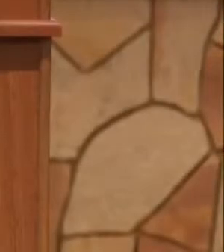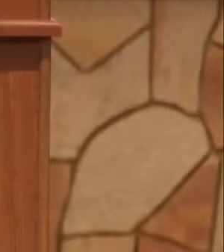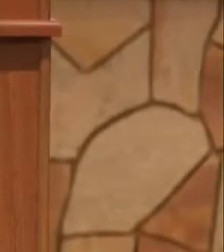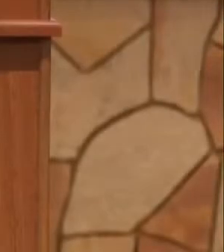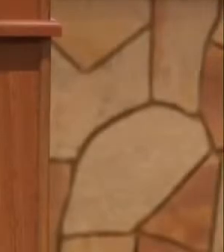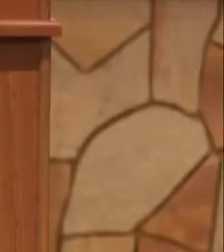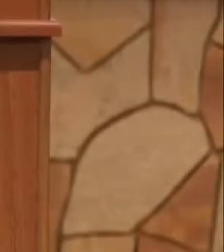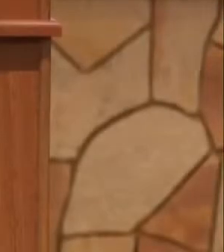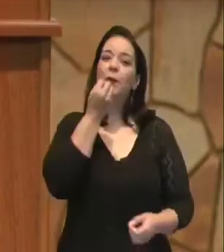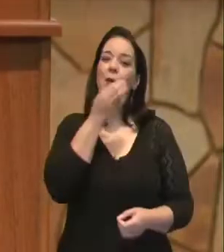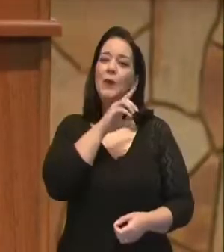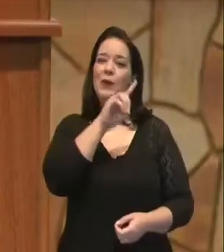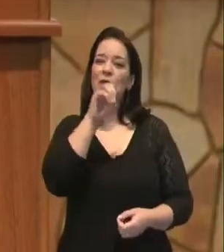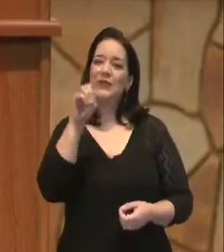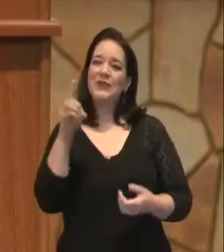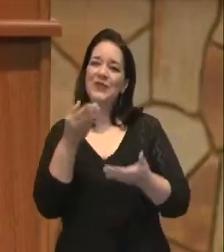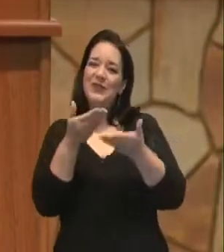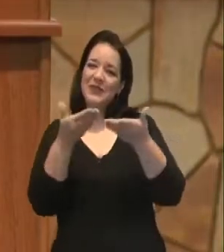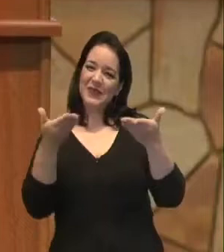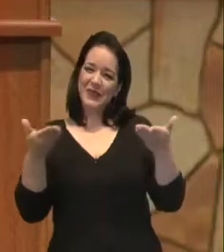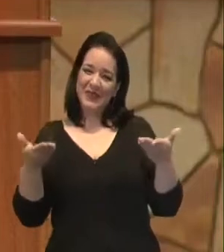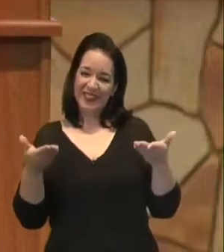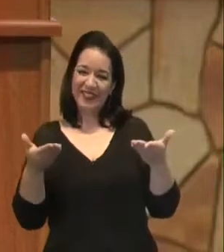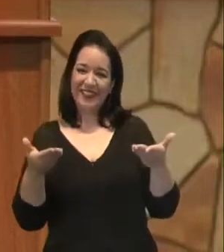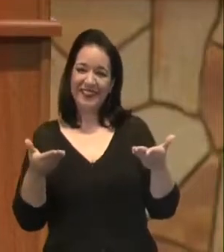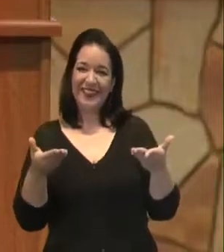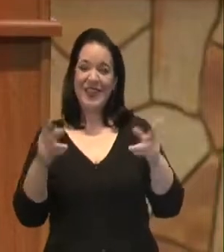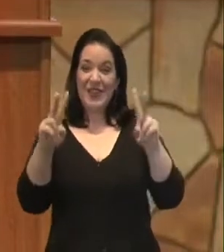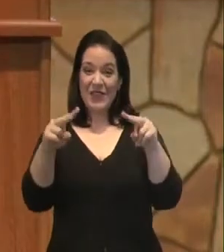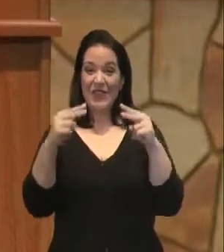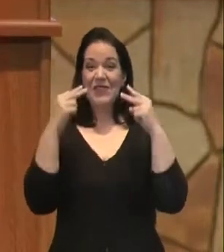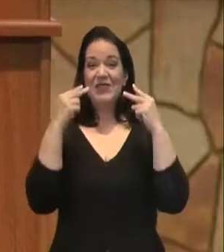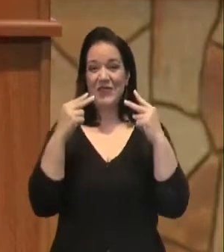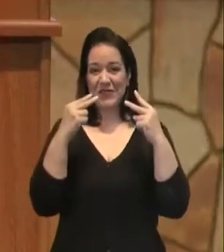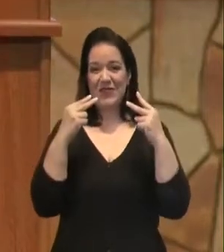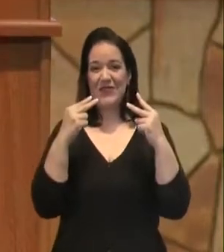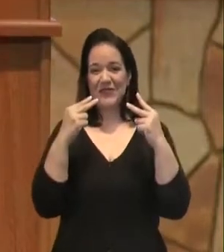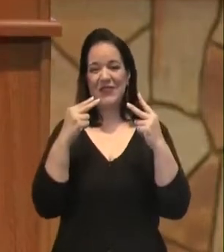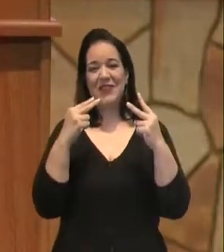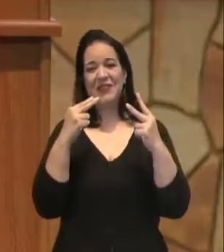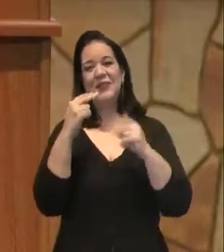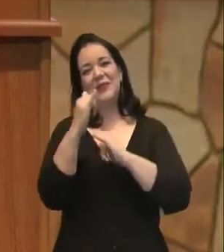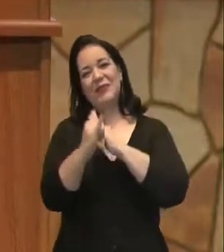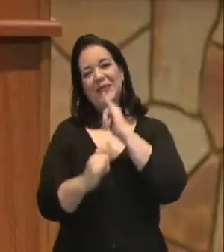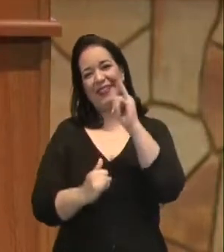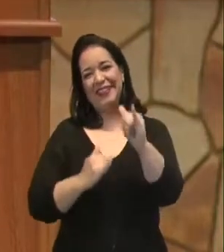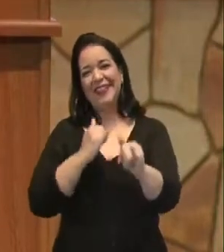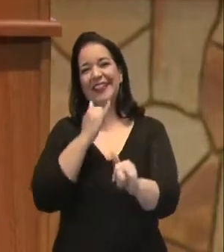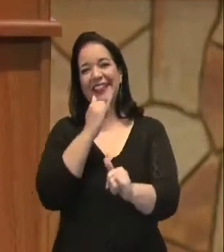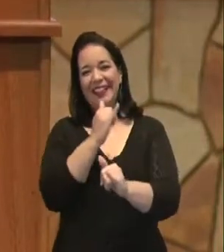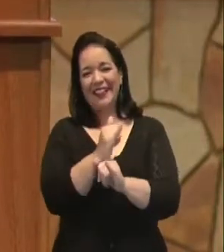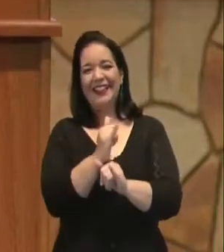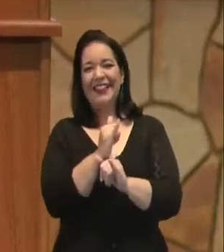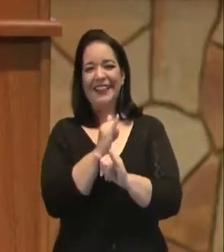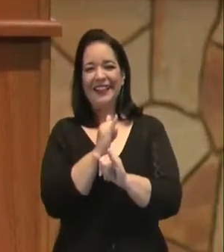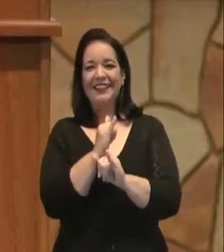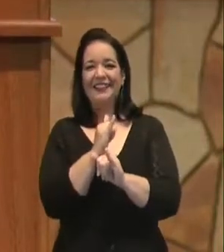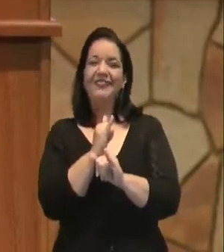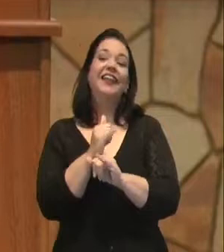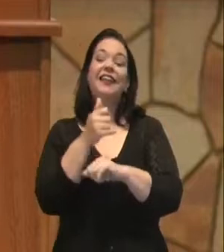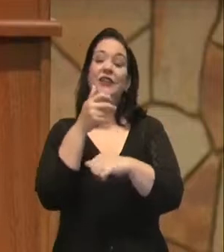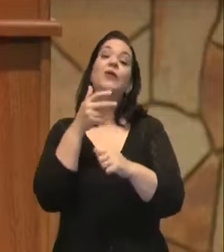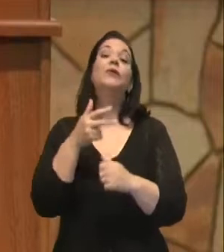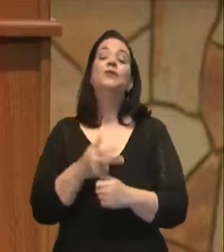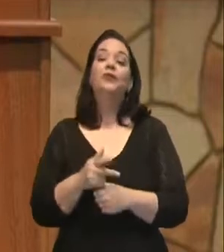Olá, bom dia você que nos assiste nessa transmissão ao vivo pela internet. Nós